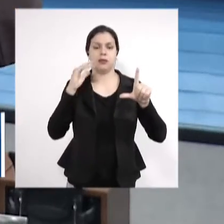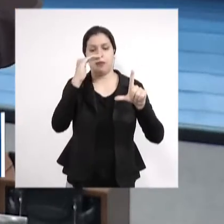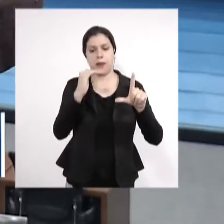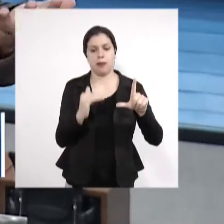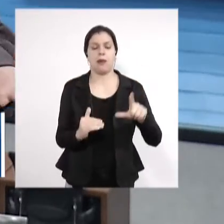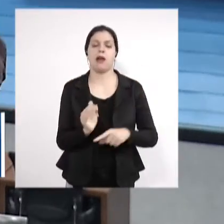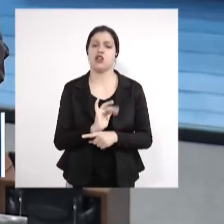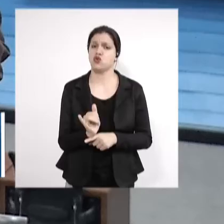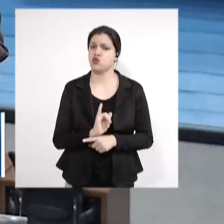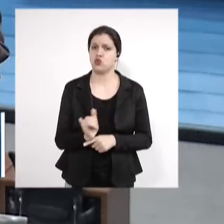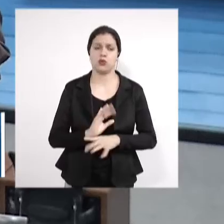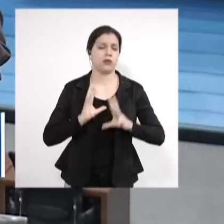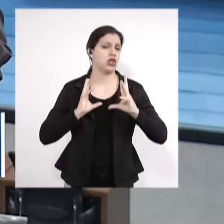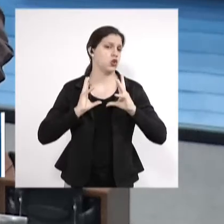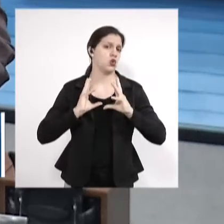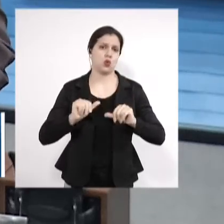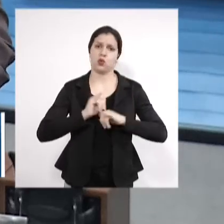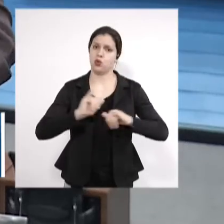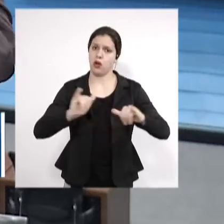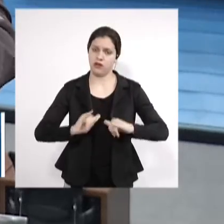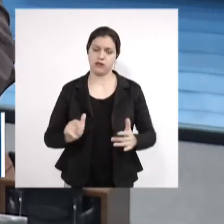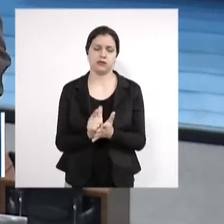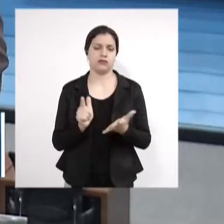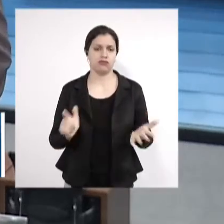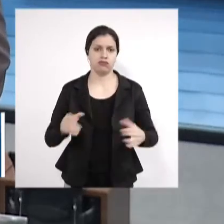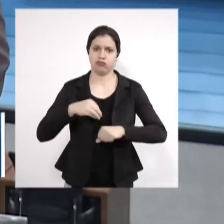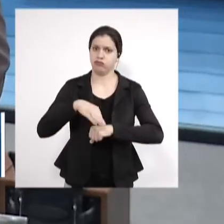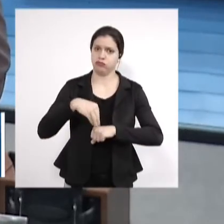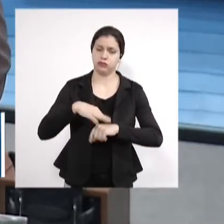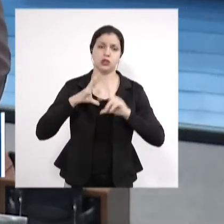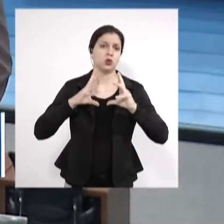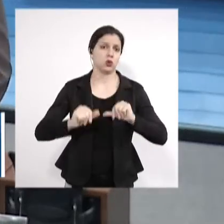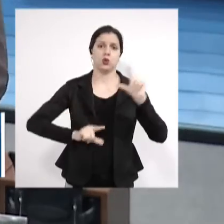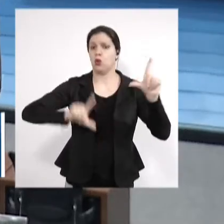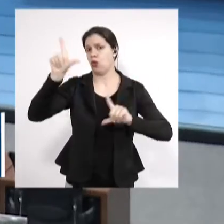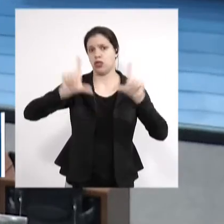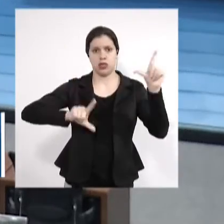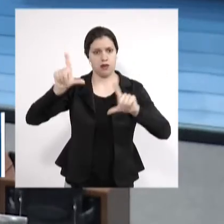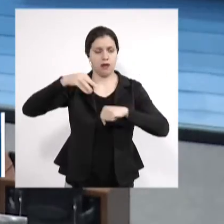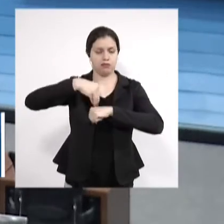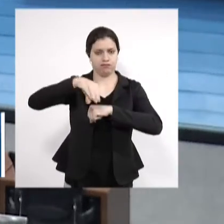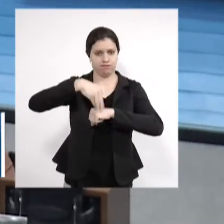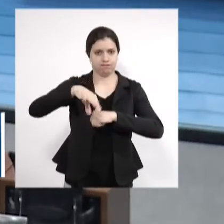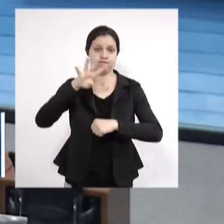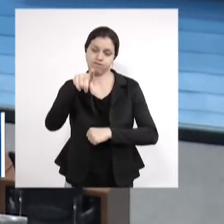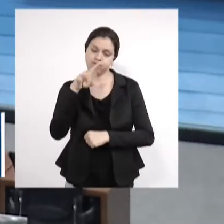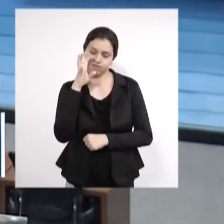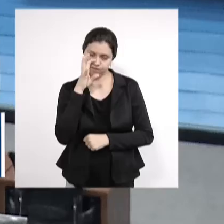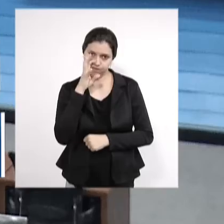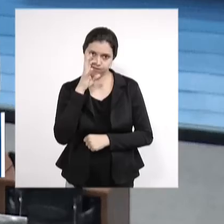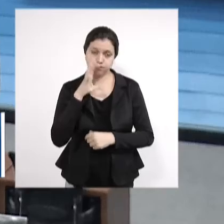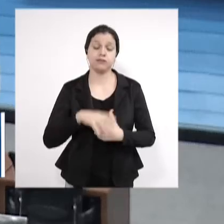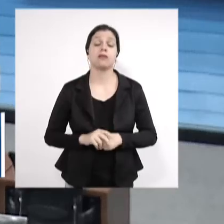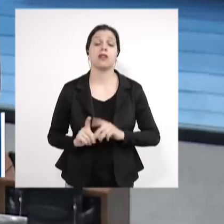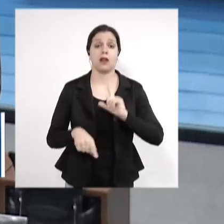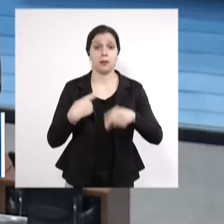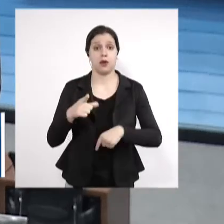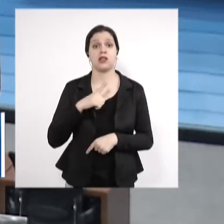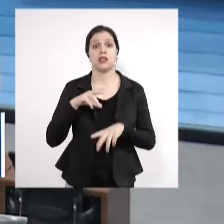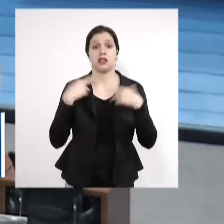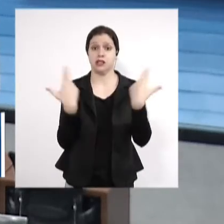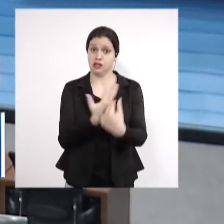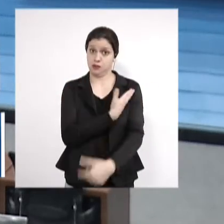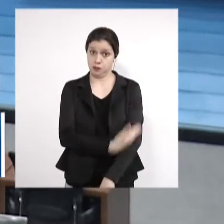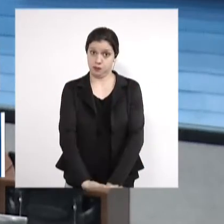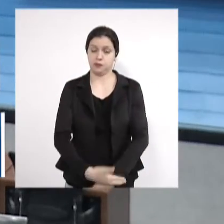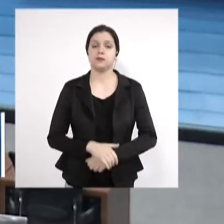tem todas as outras edições do Jornal Parlamentar e também todo o conteúdo produzido pela TV Assembleia. Isso mesmo, Tiago. E logo mais a gente tem a